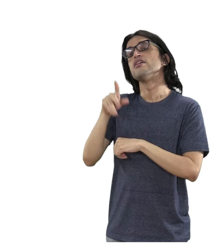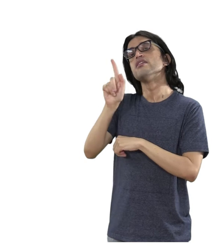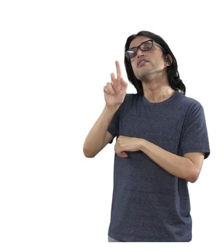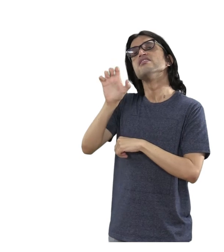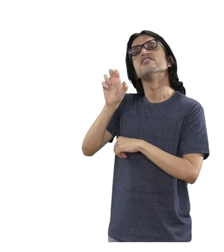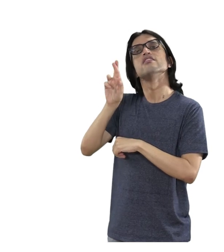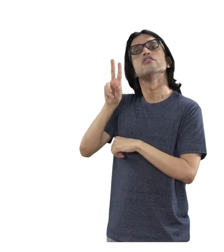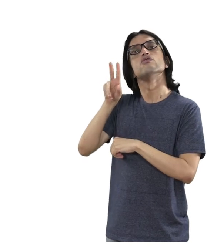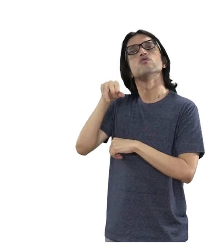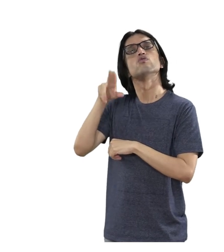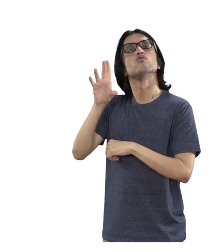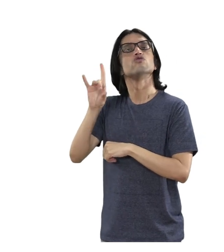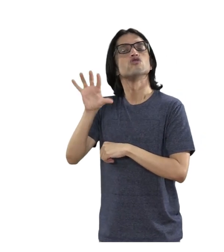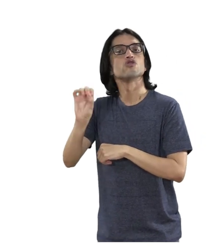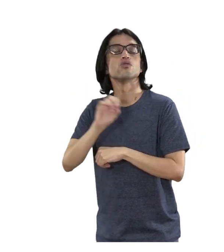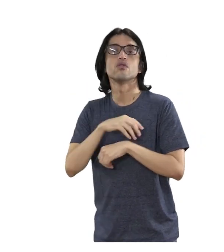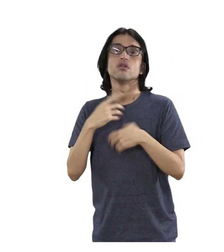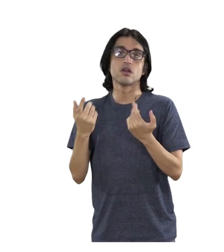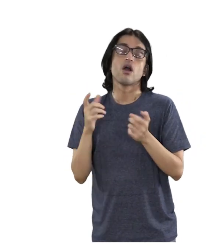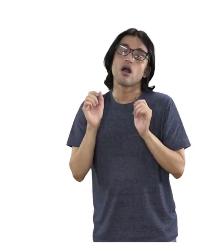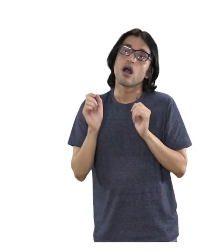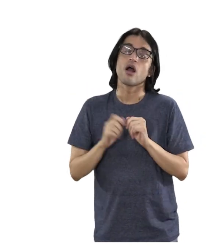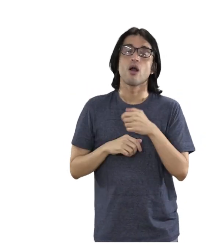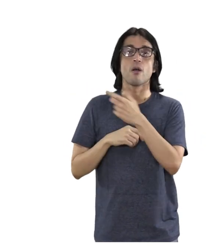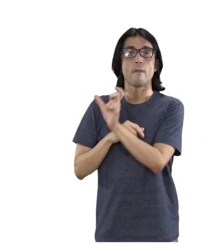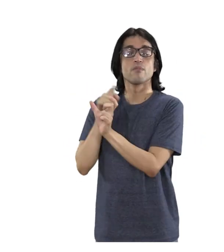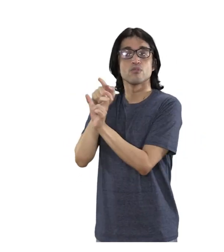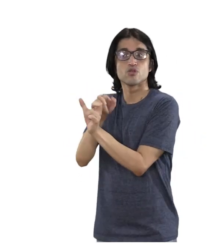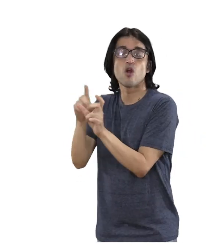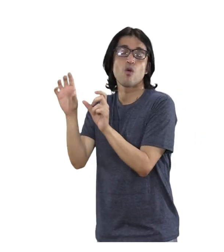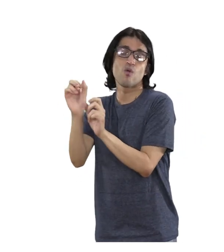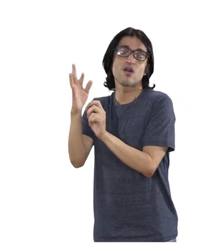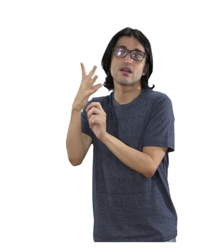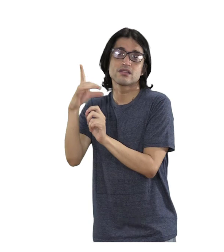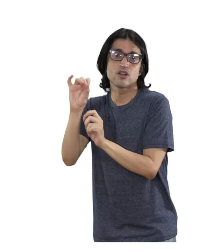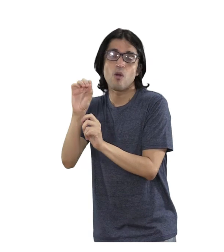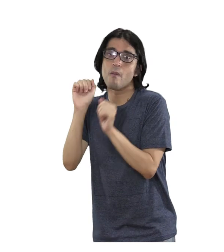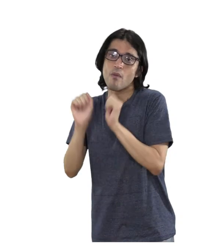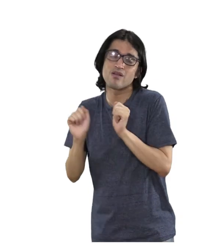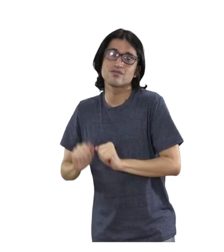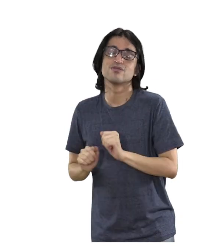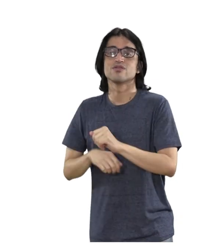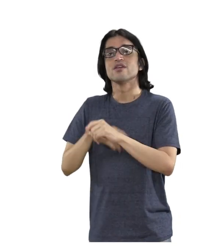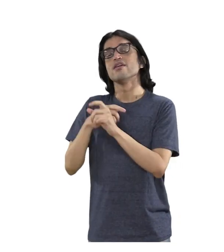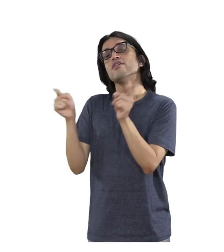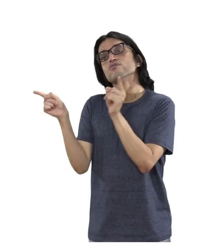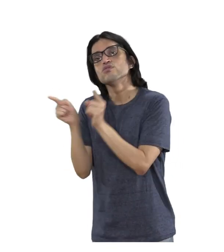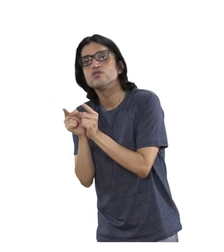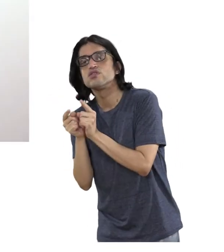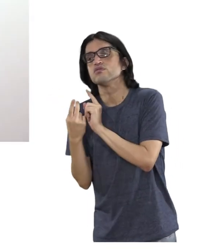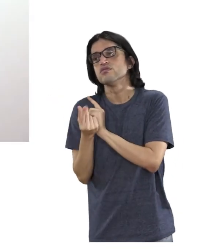nominais usadas, as orações podem ser reduzidas de infinitivo, reduzidas de gerúndio ou reduzidas de